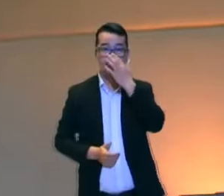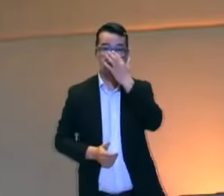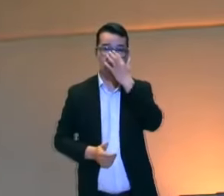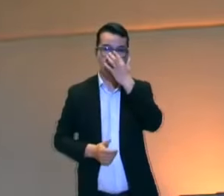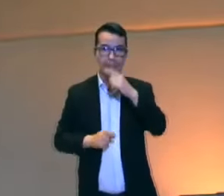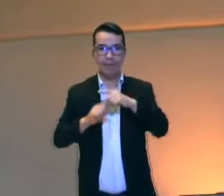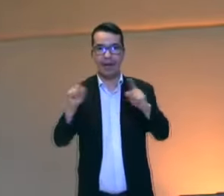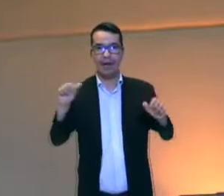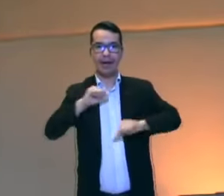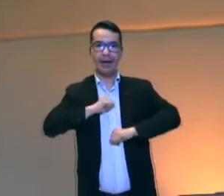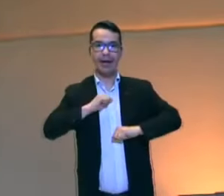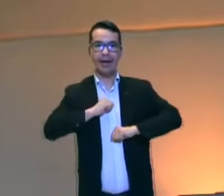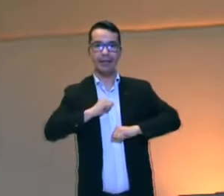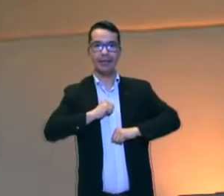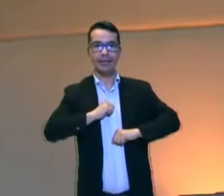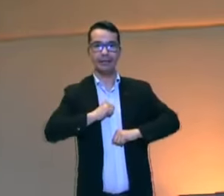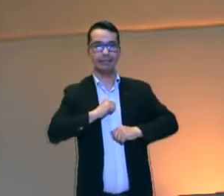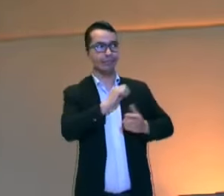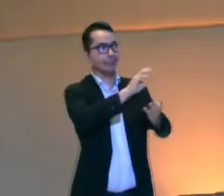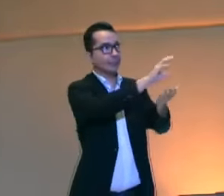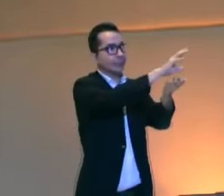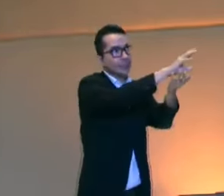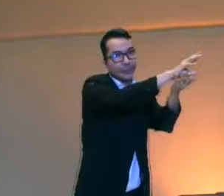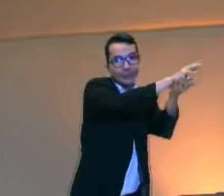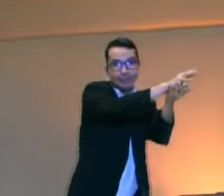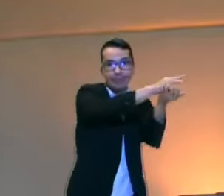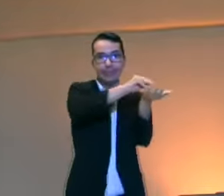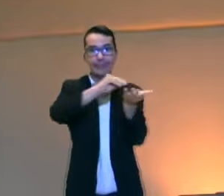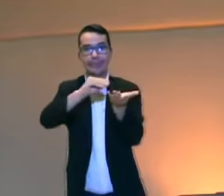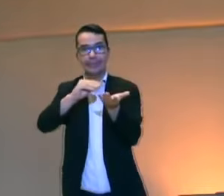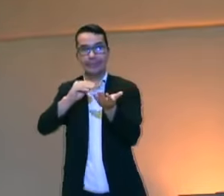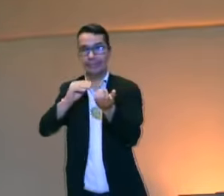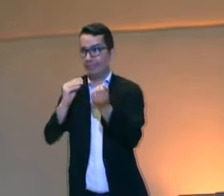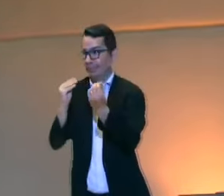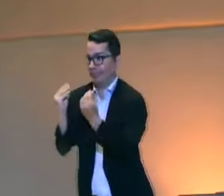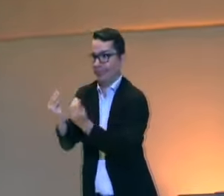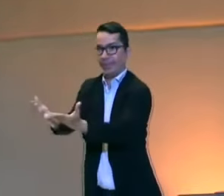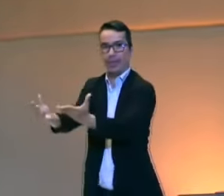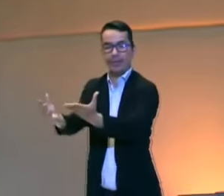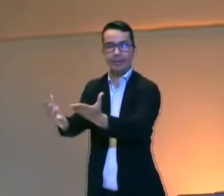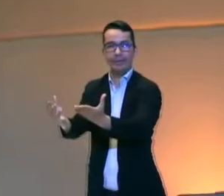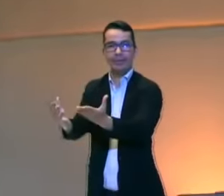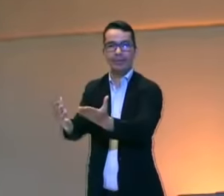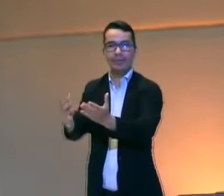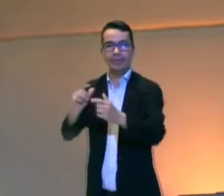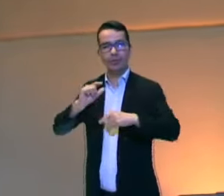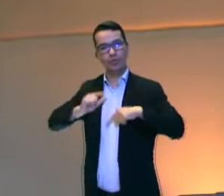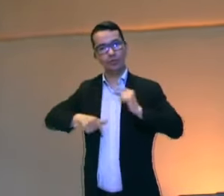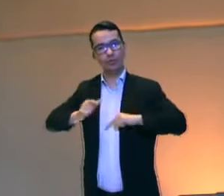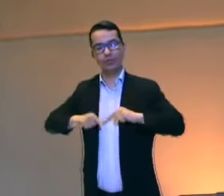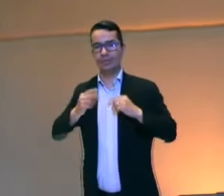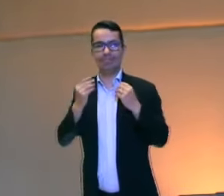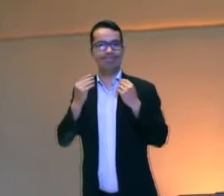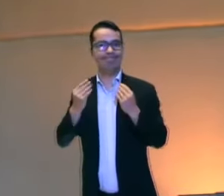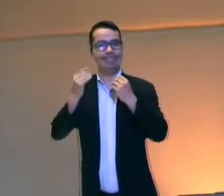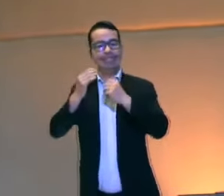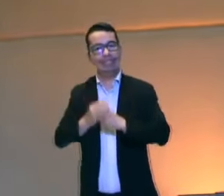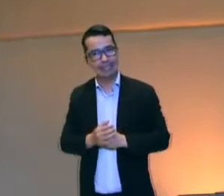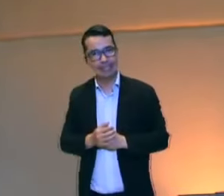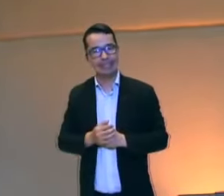um culto, uma farra do povo de Israel, porque ideias foram